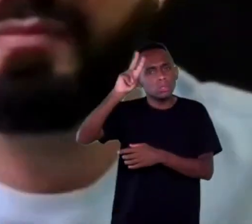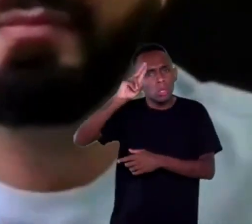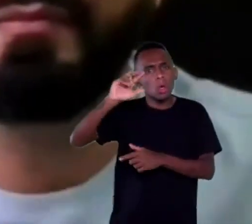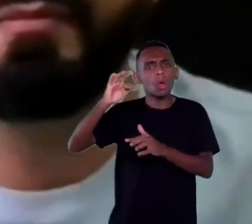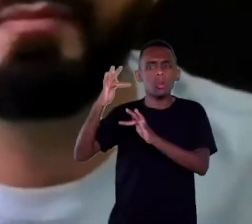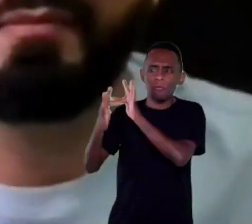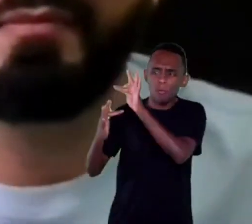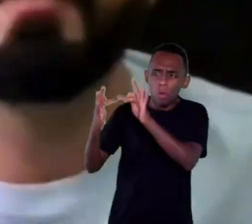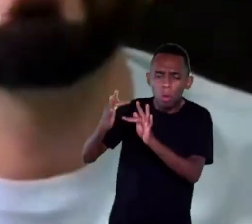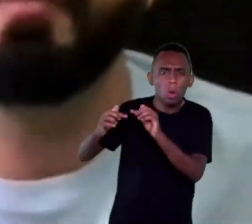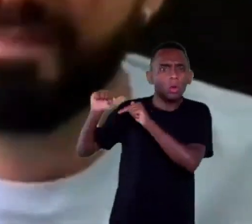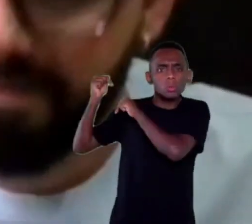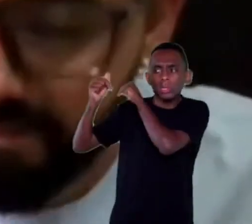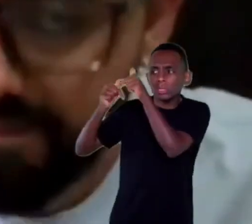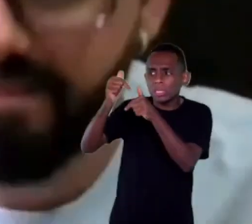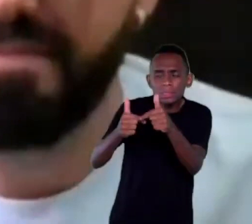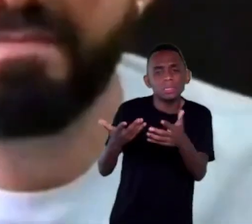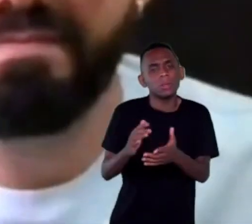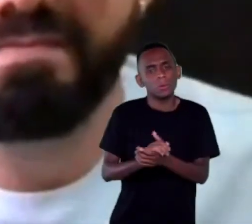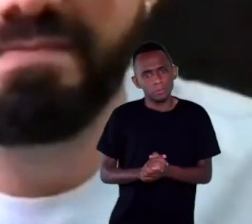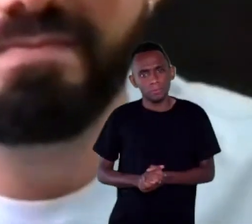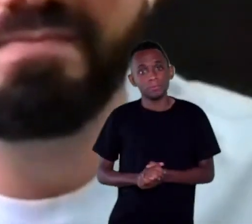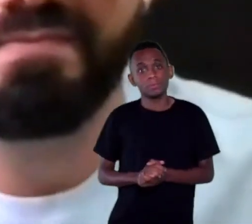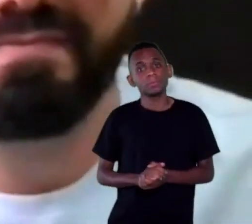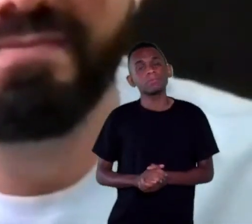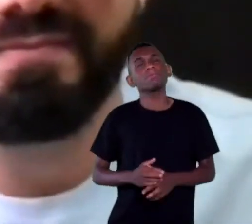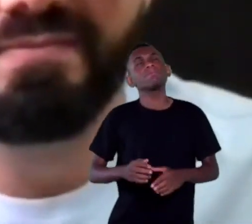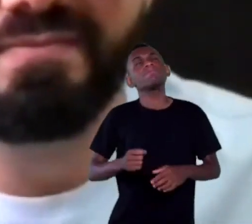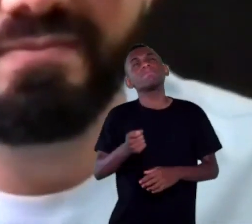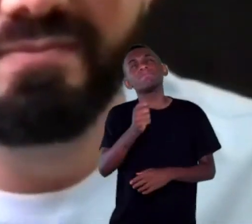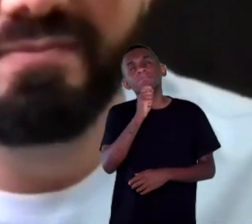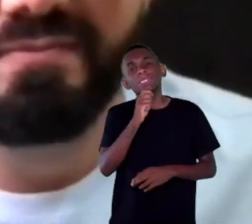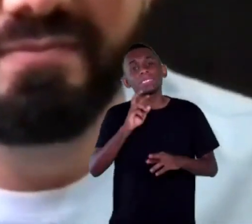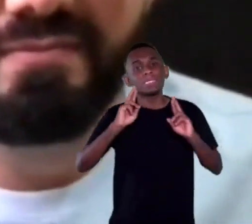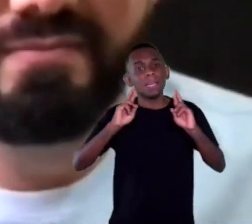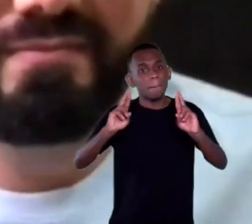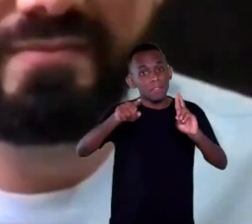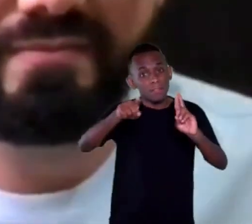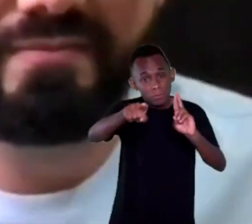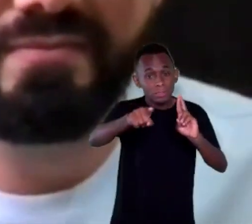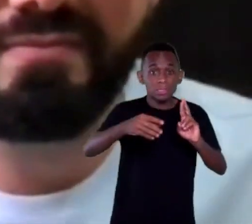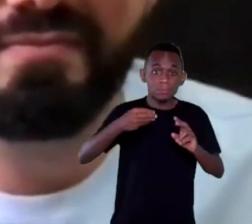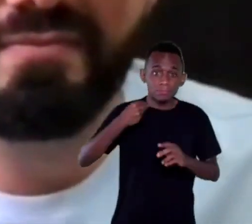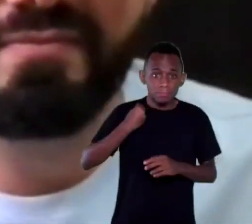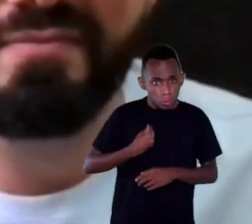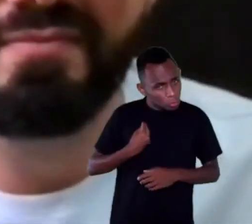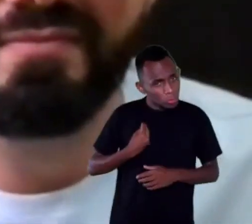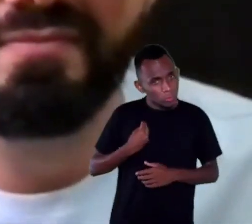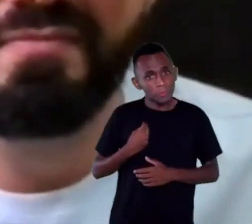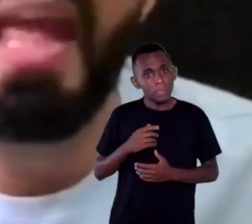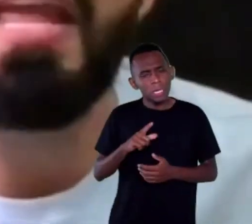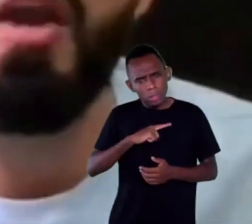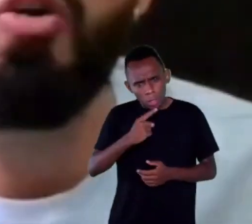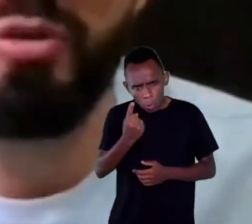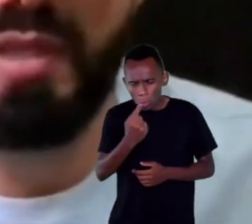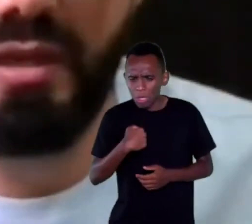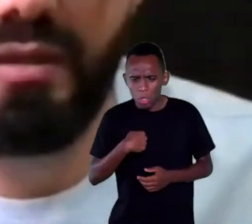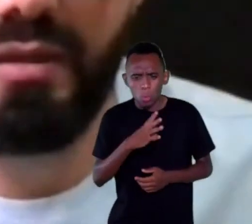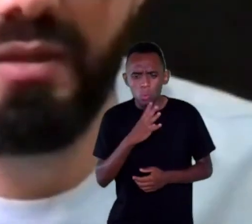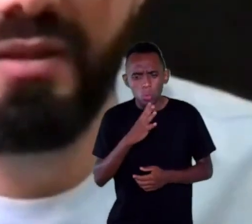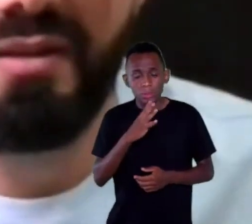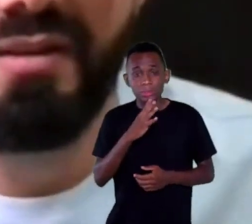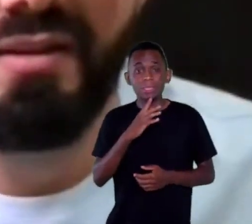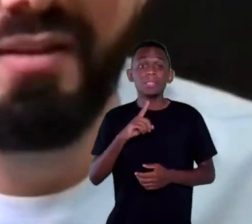as tradições, né? Ainda bem que você existe aí para colocar. Eu mesma tenho alguns aqui que eu não conhecia. Nem eu,